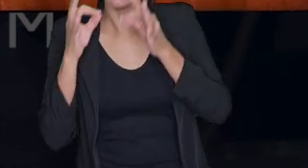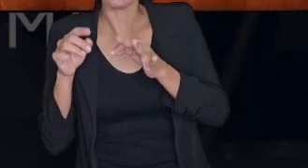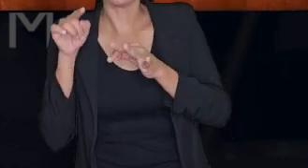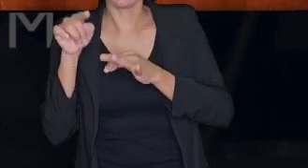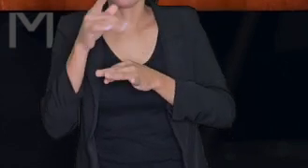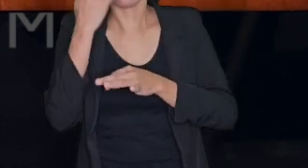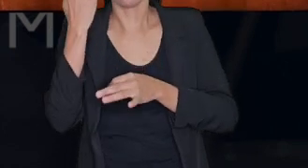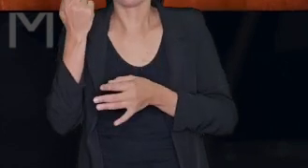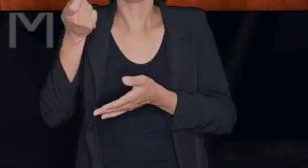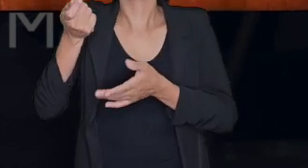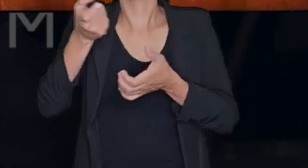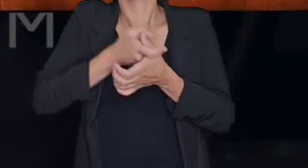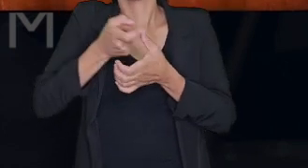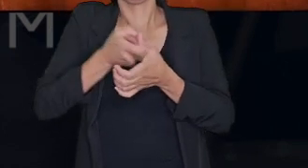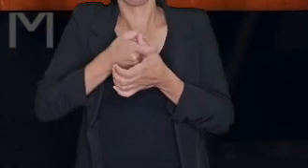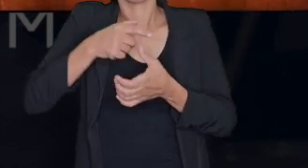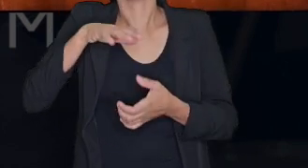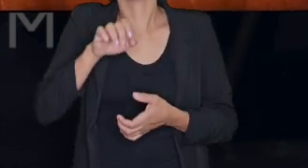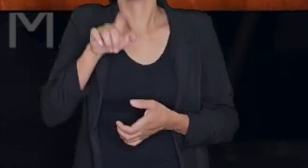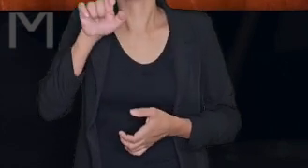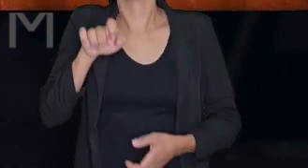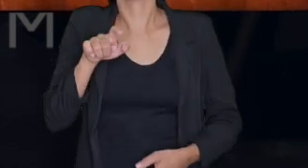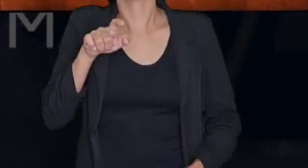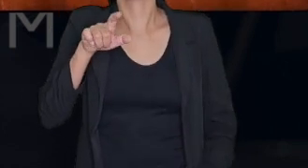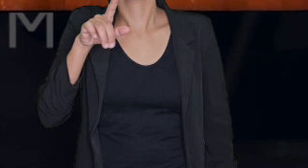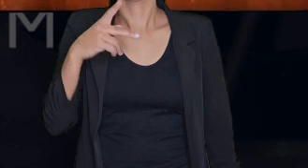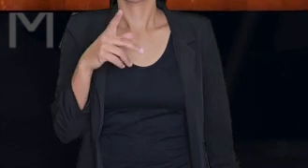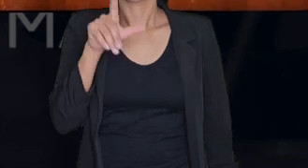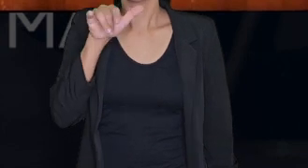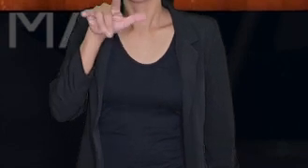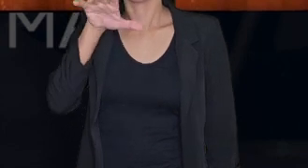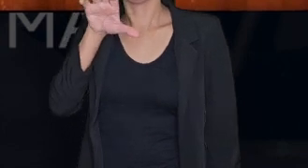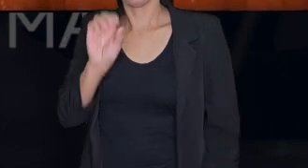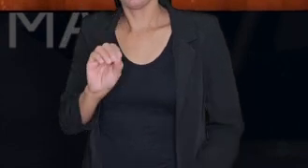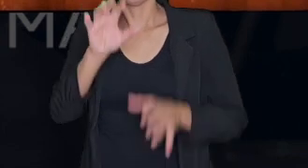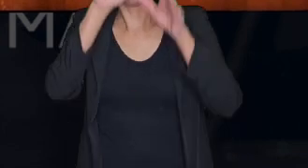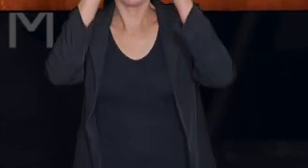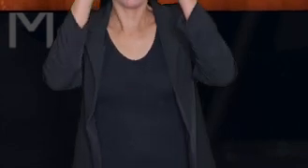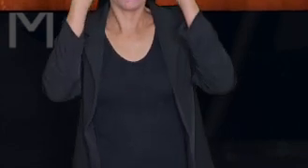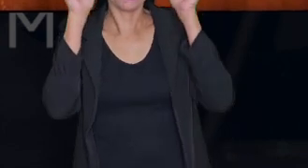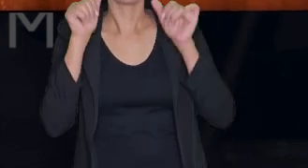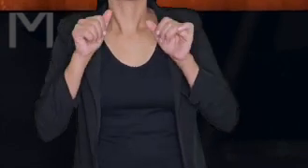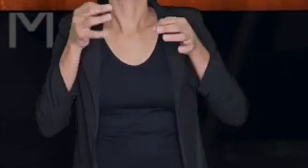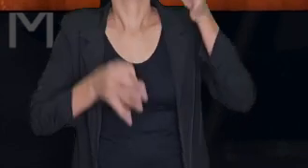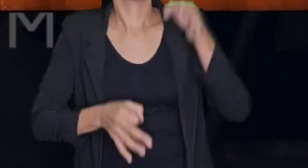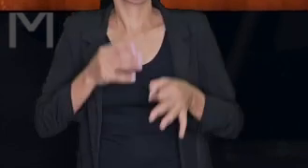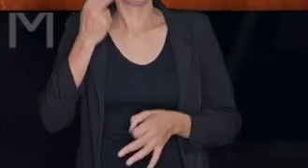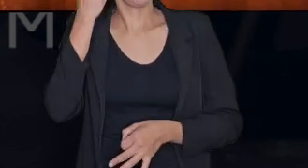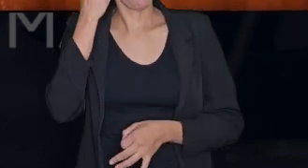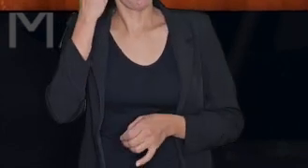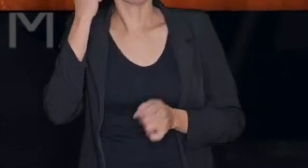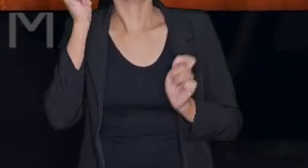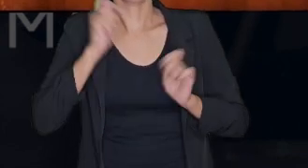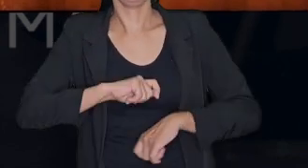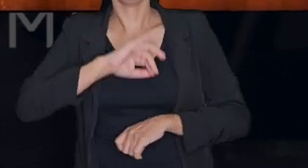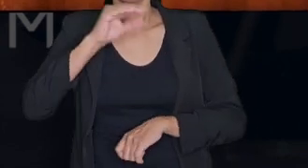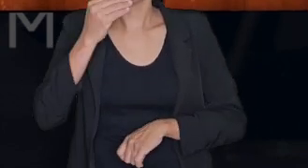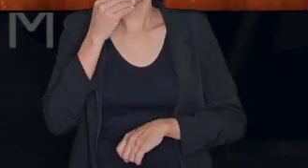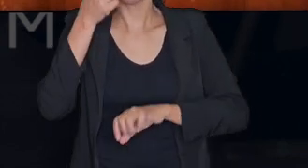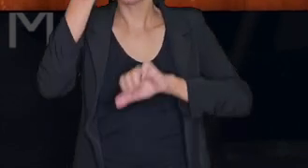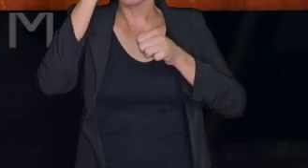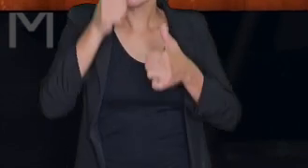e precisa sim cuidar dos credores do espólio. O Tribunal de Justiça de São Paulo, por seu Conselho Superior da Magistratura,